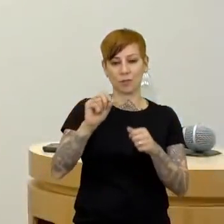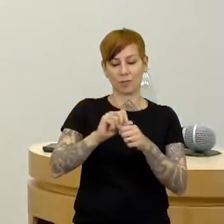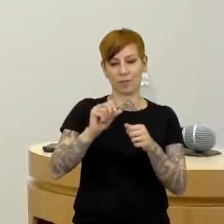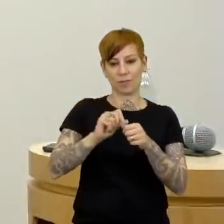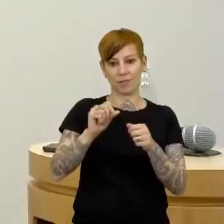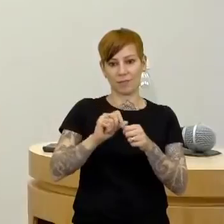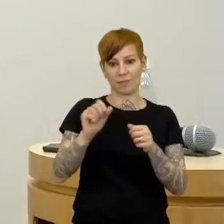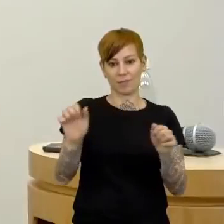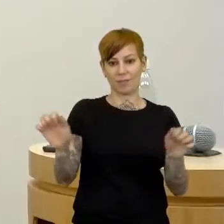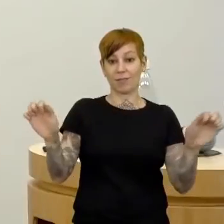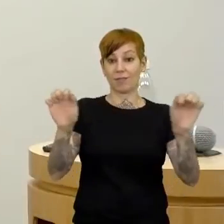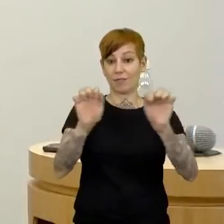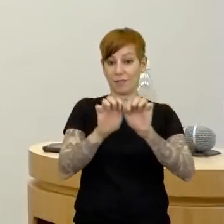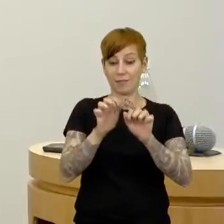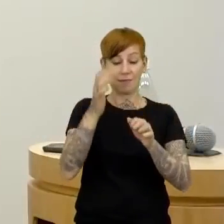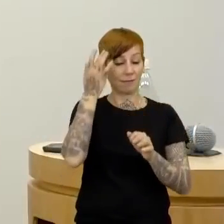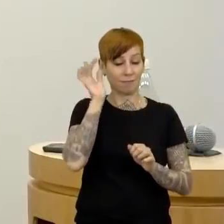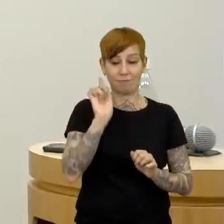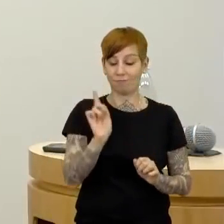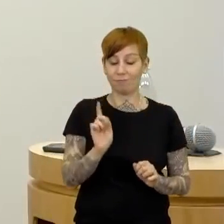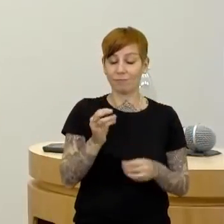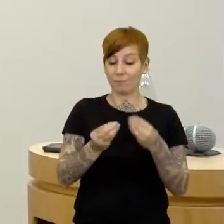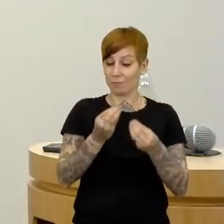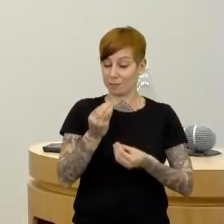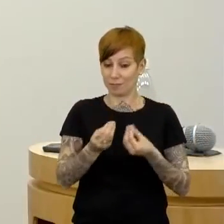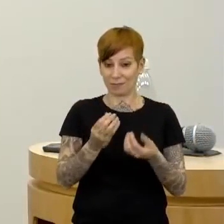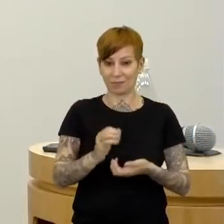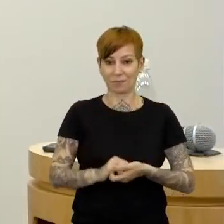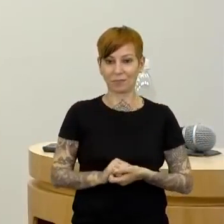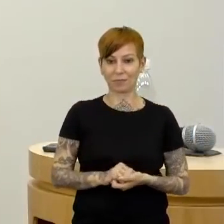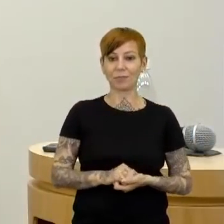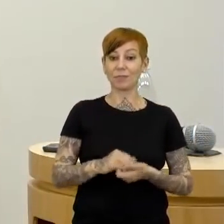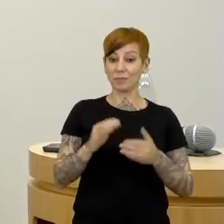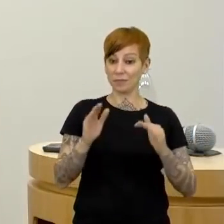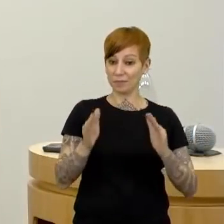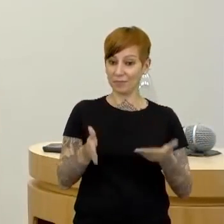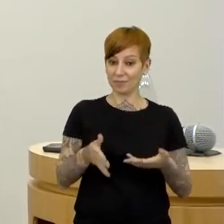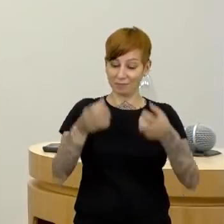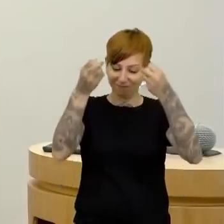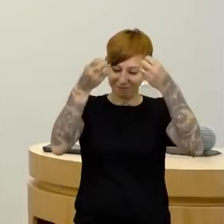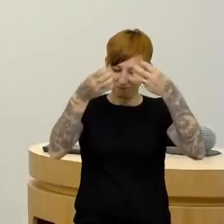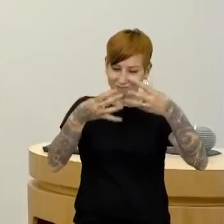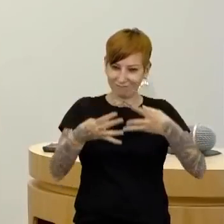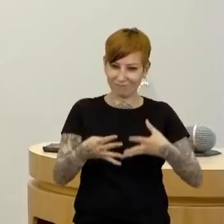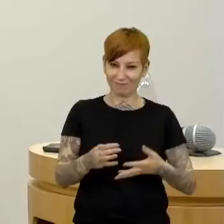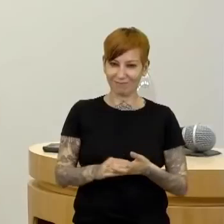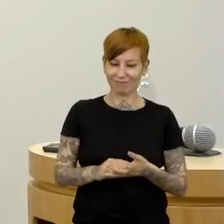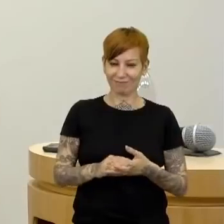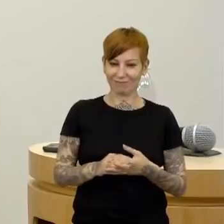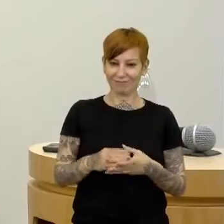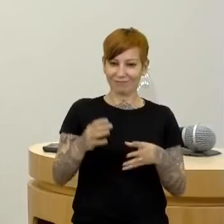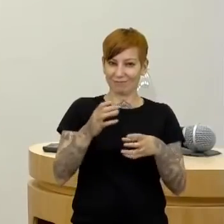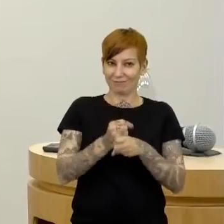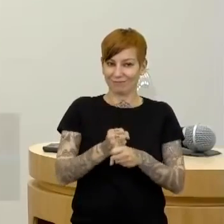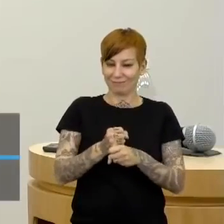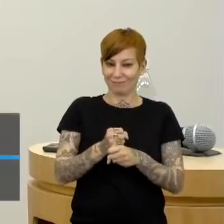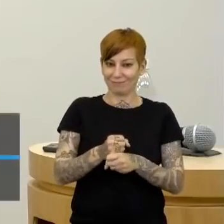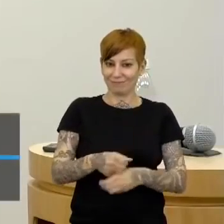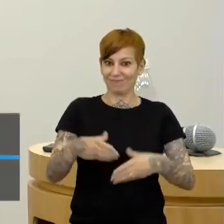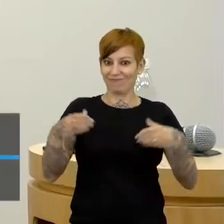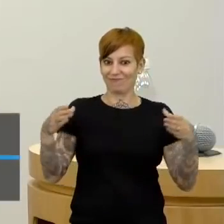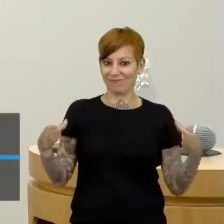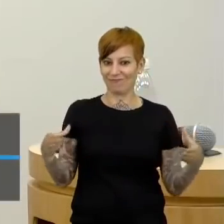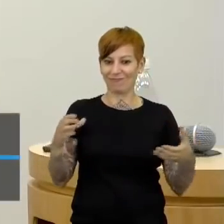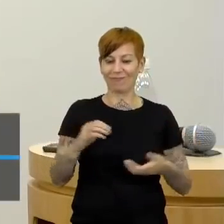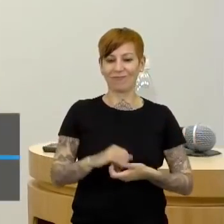equações ali que a gente ainda não sabe resolver tá certo então hoje nós vamos falar uma coisa chamada produto notava o